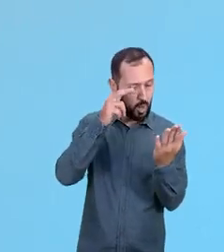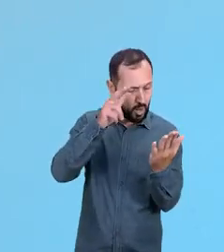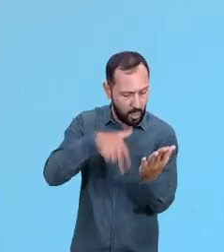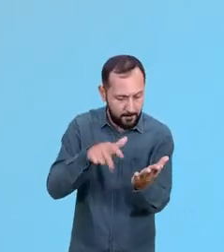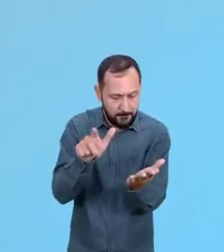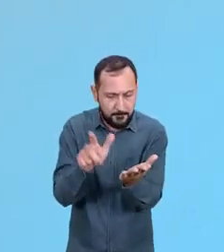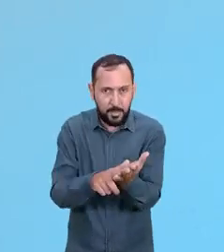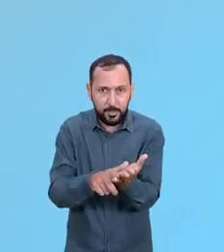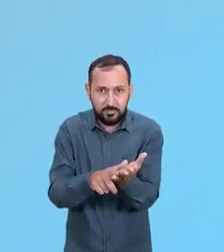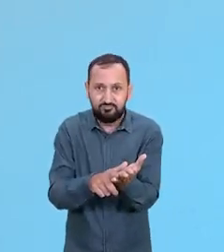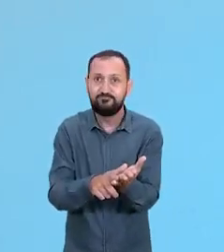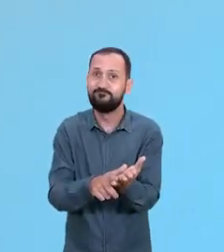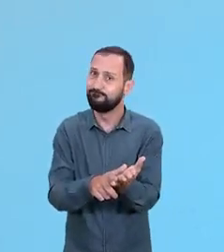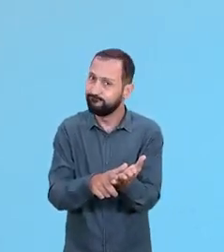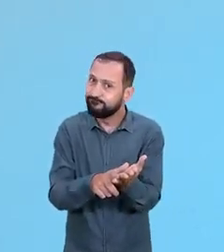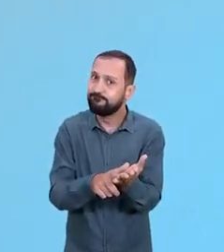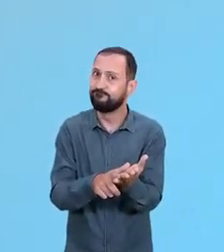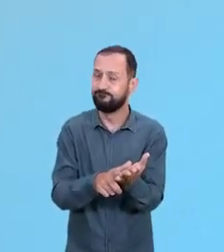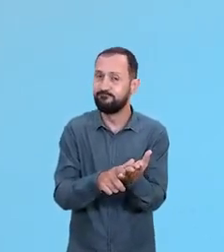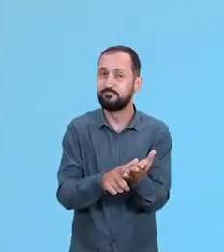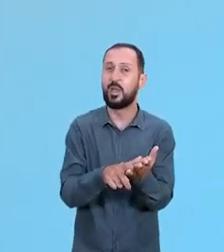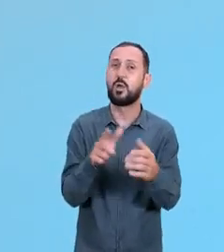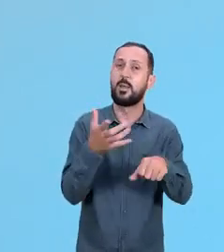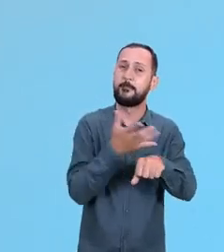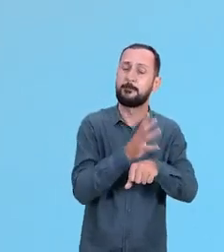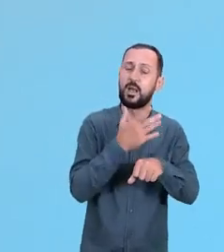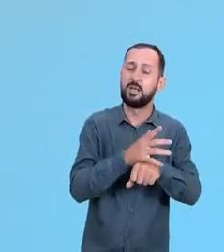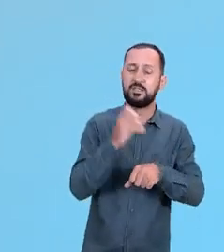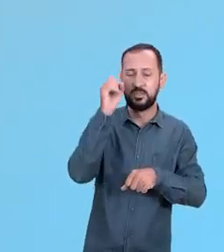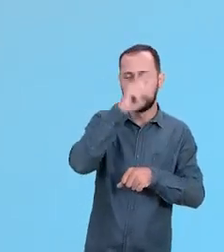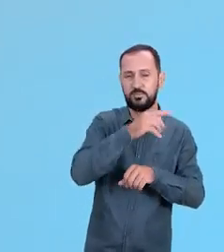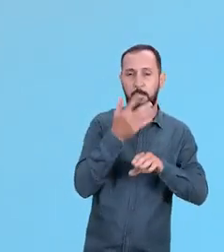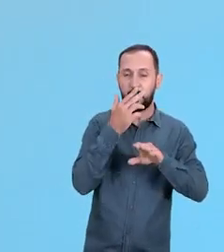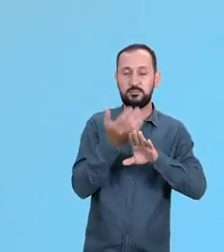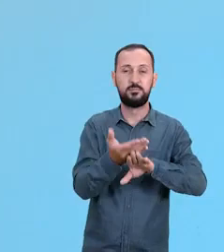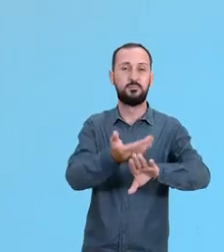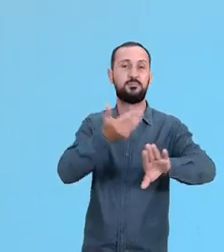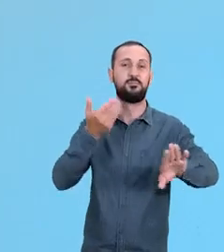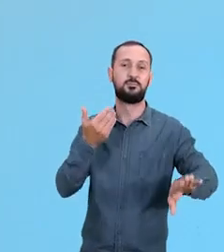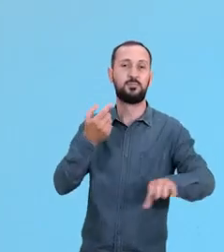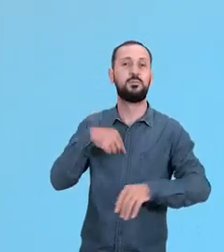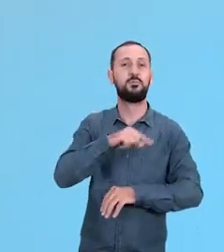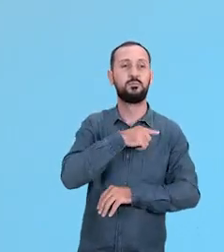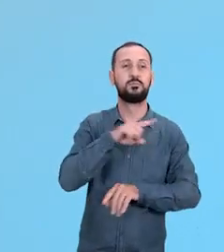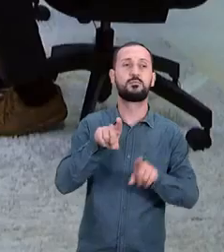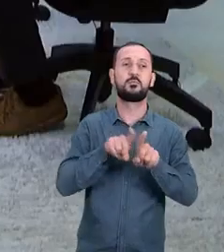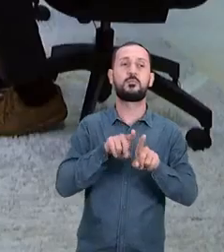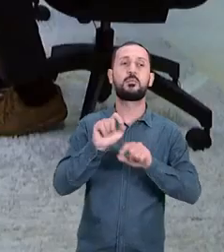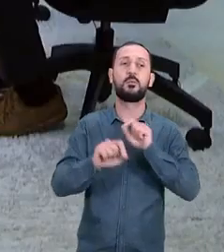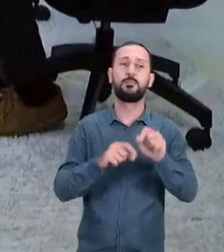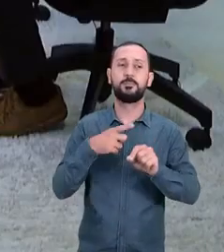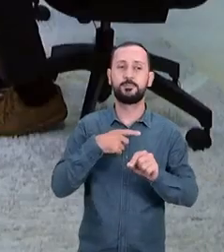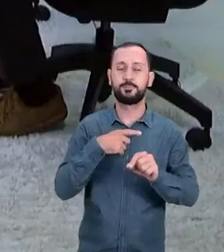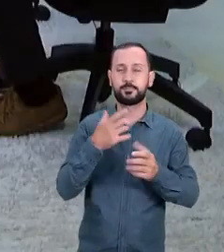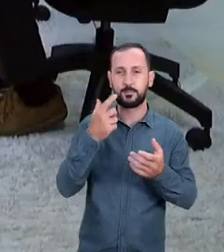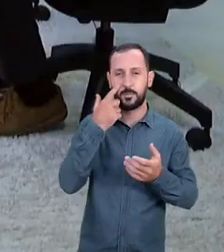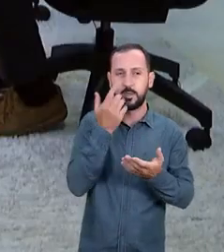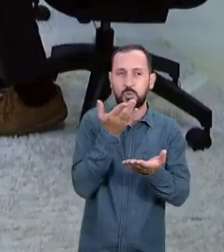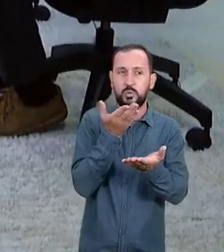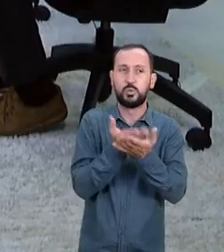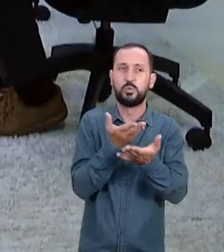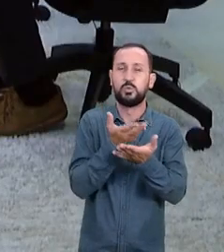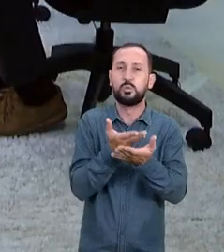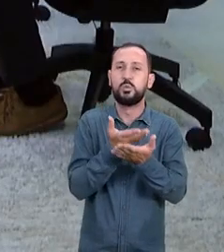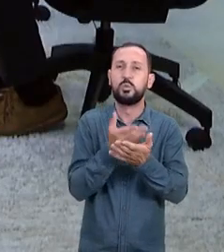Agora, na prática, ela está muito longe. Então, nós estamos também, Picarelli,